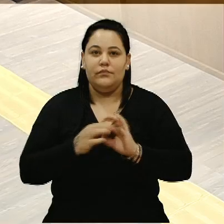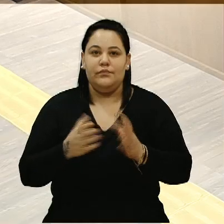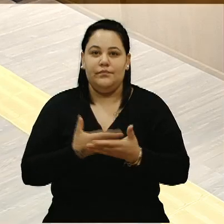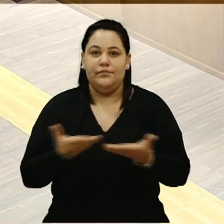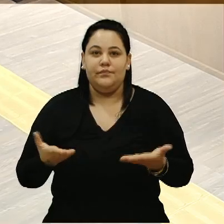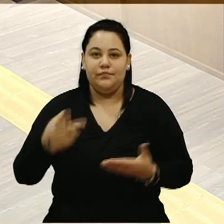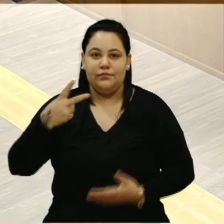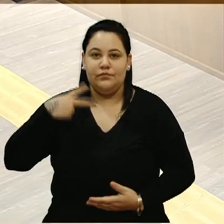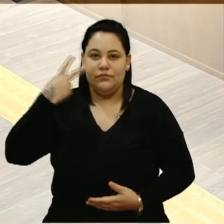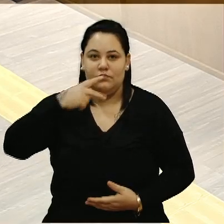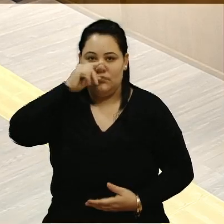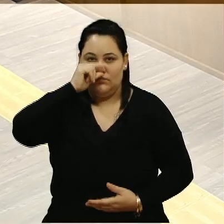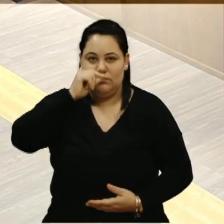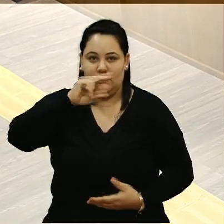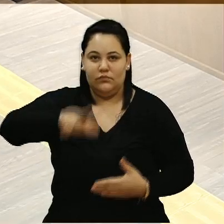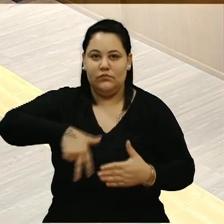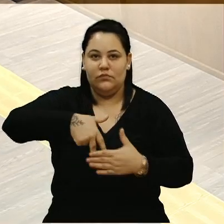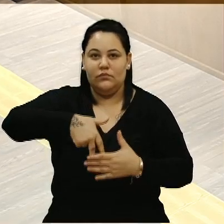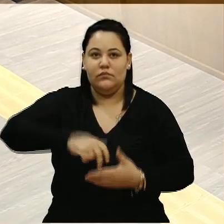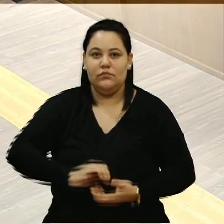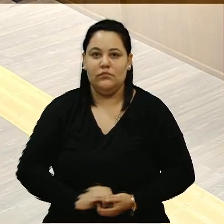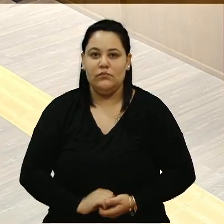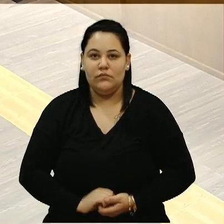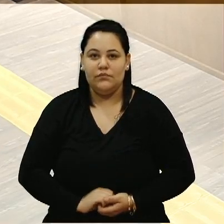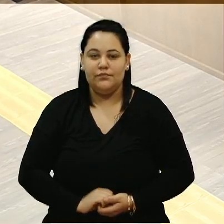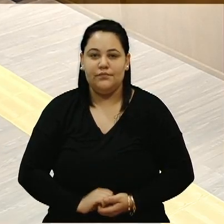vereador Sandro Fantinel na tribuna.